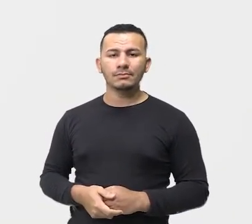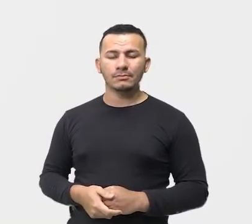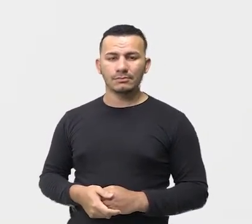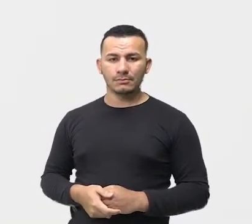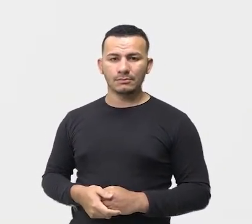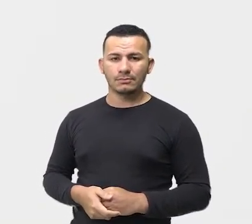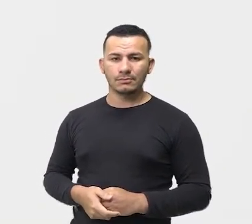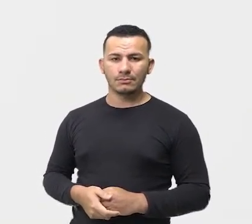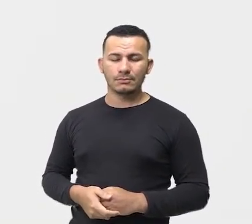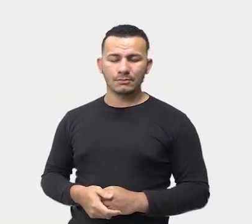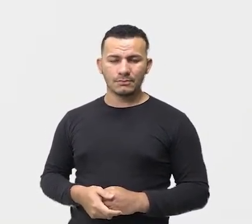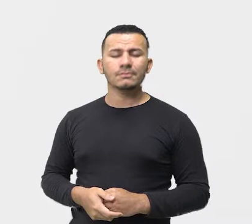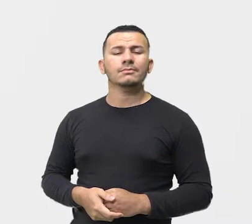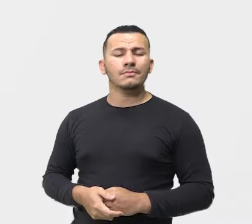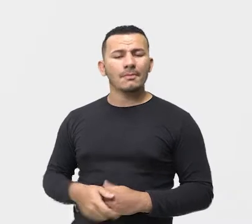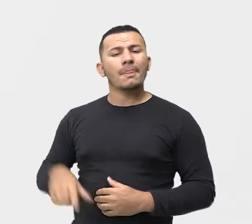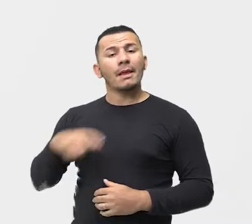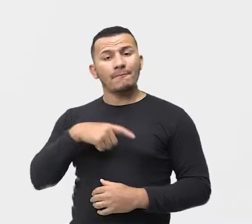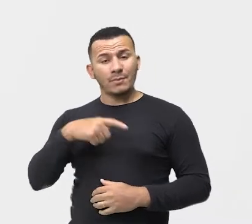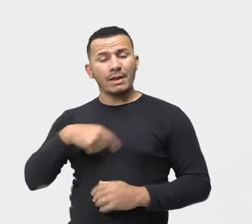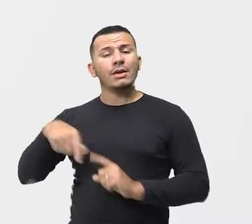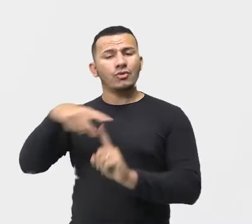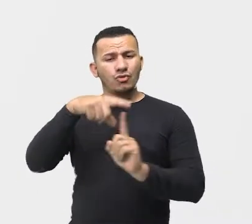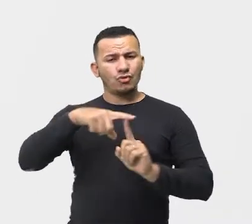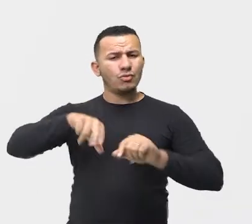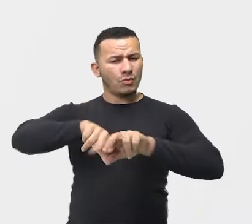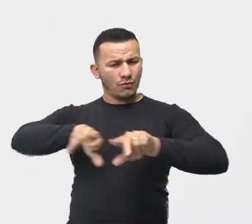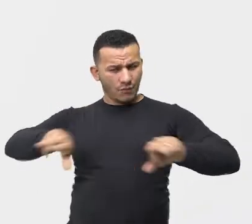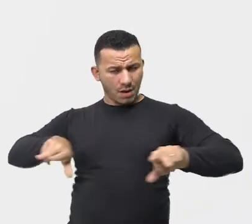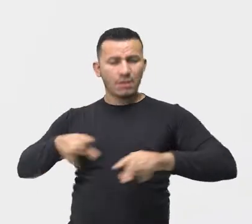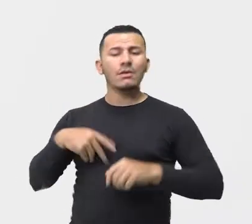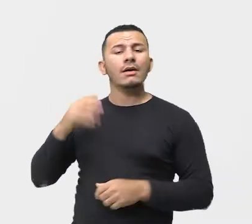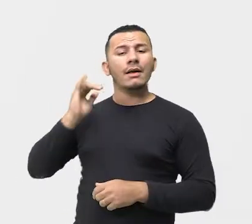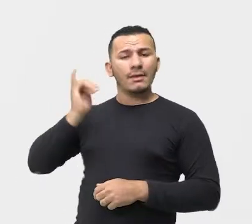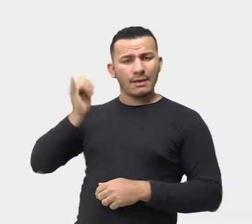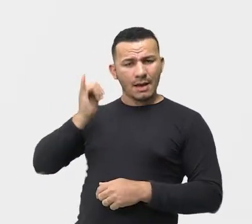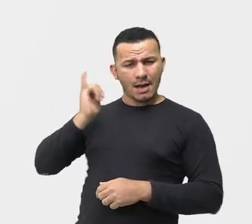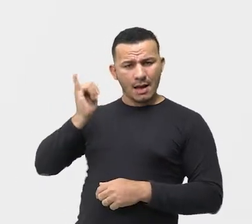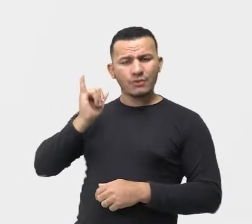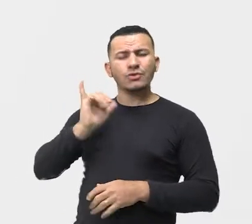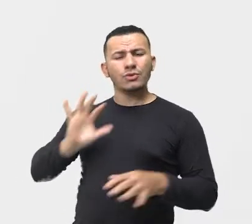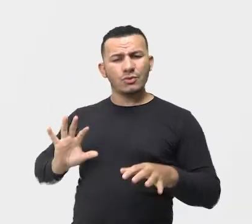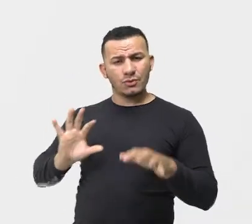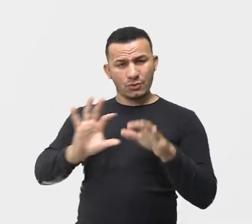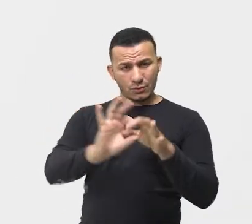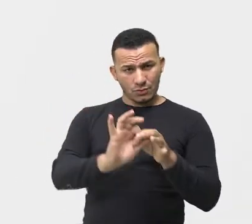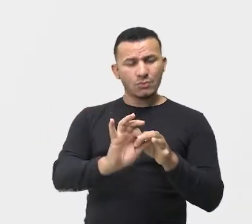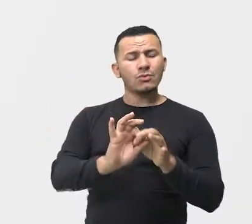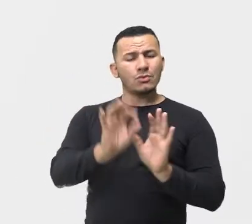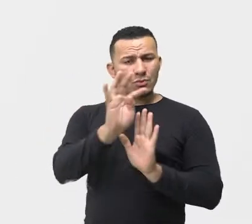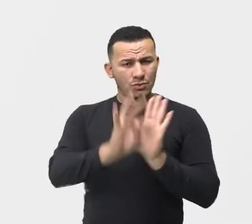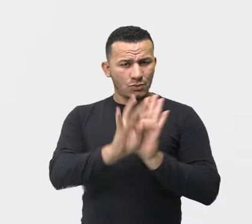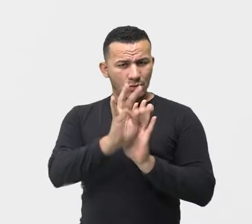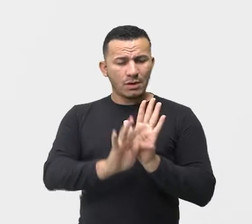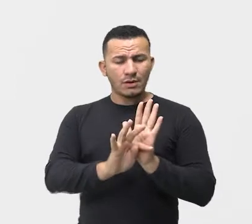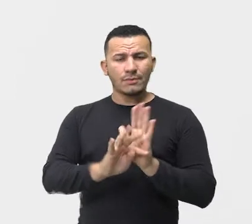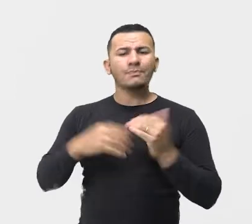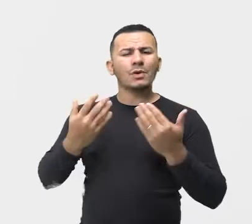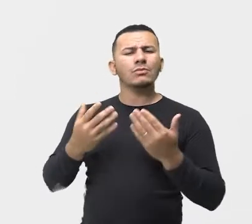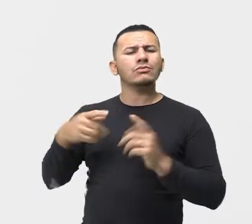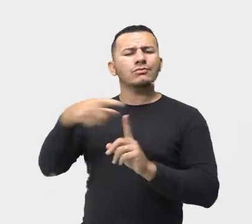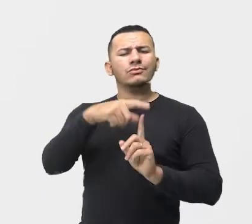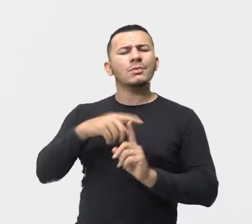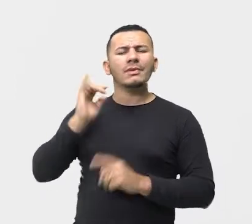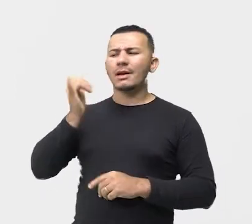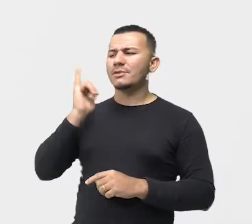podendo conter o tipo narrativo como forte aliado certo para que esse